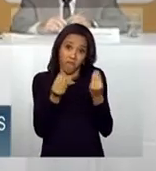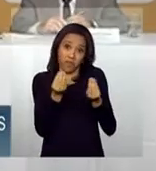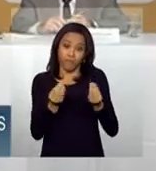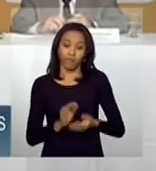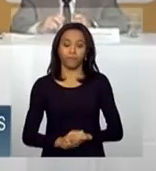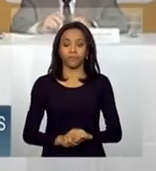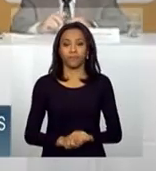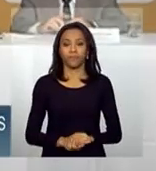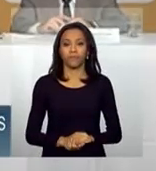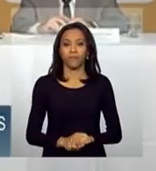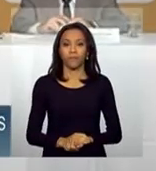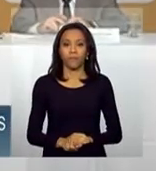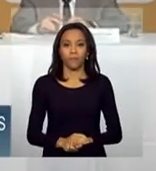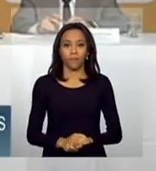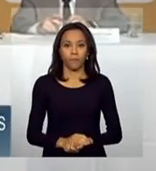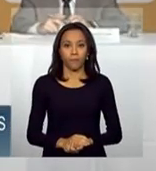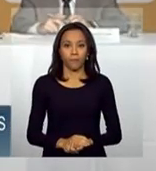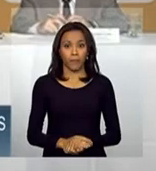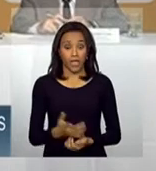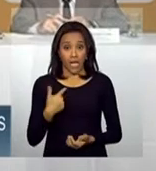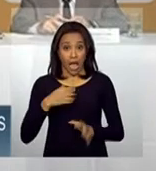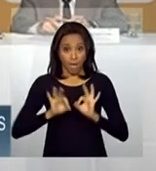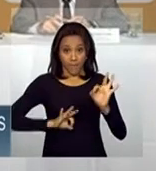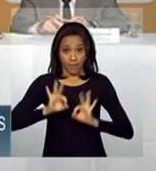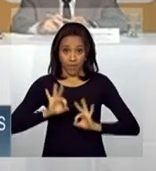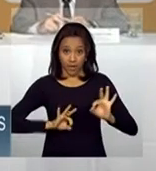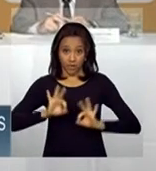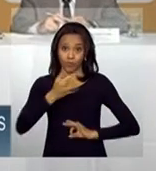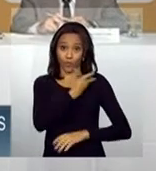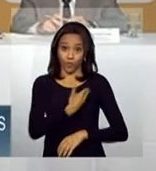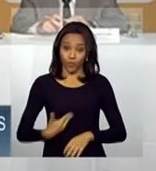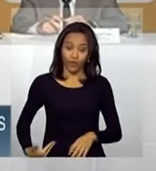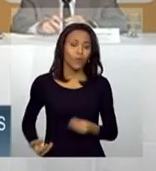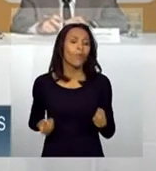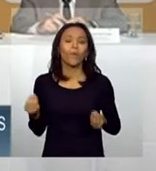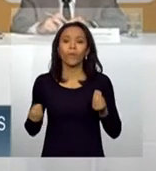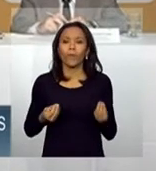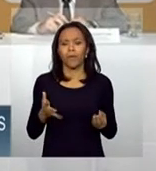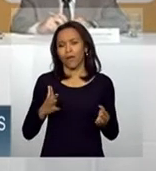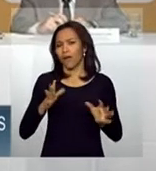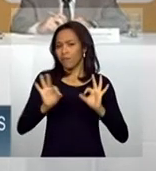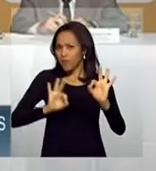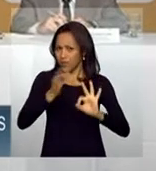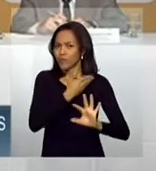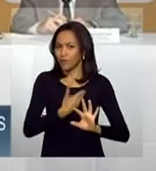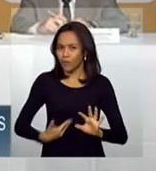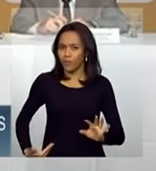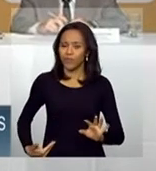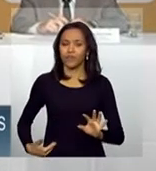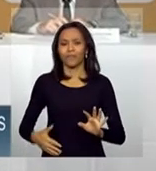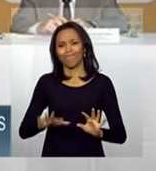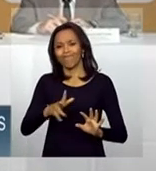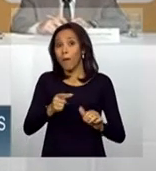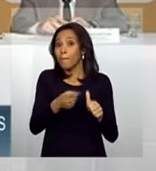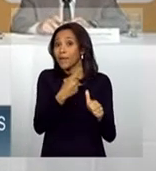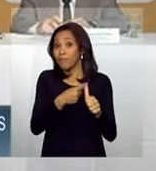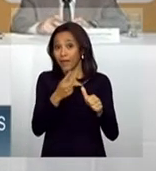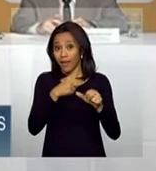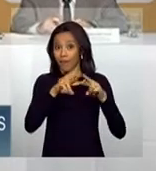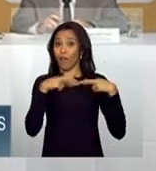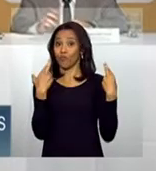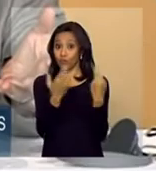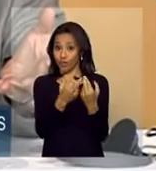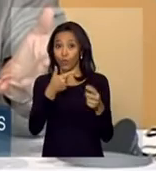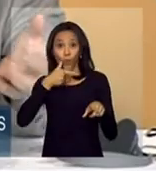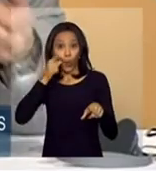do governo para... A preparação está um pouco derivada da primeira reunião muito preliminar que